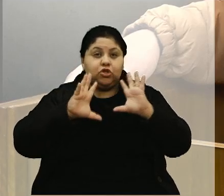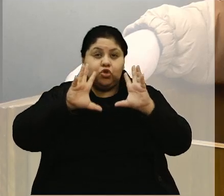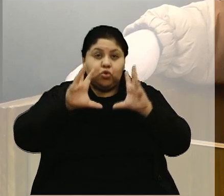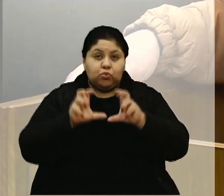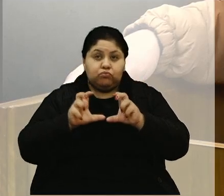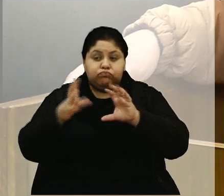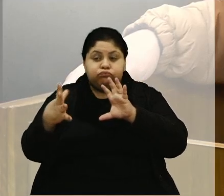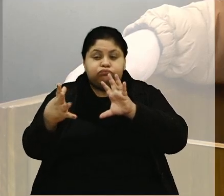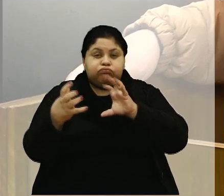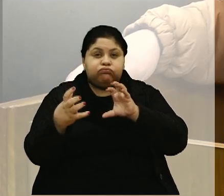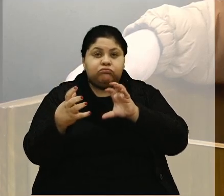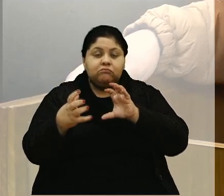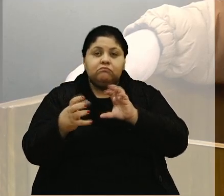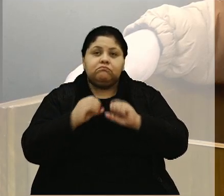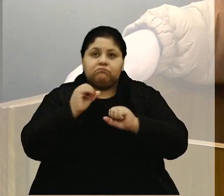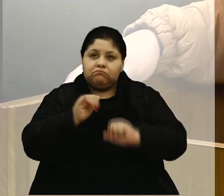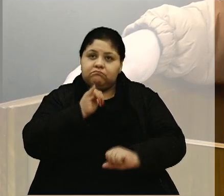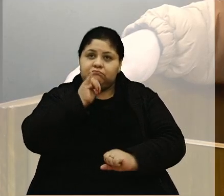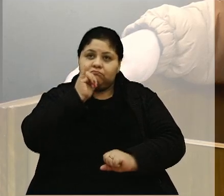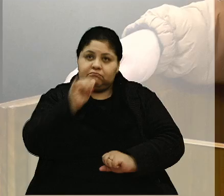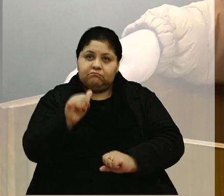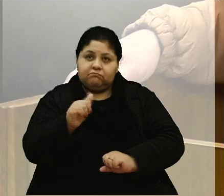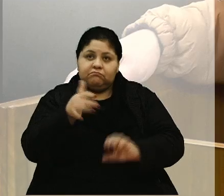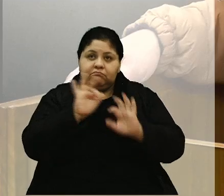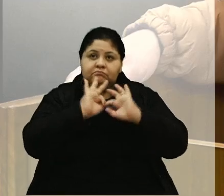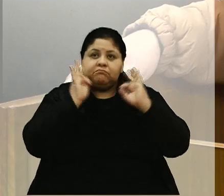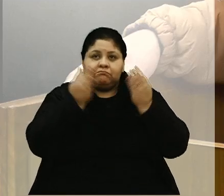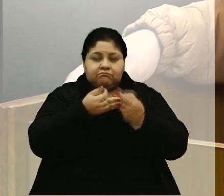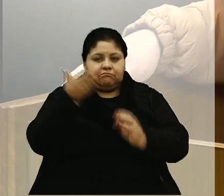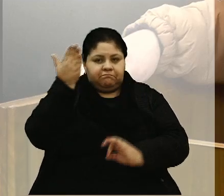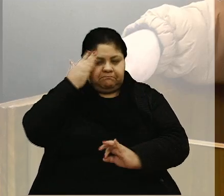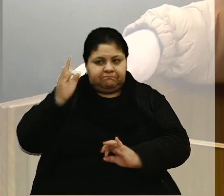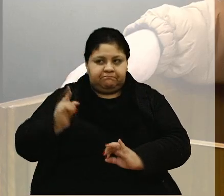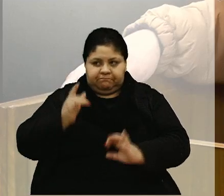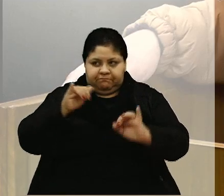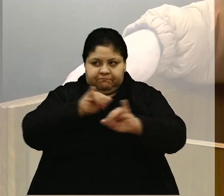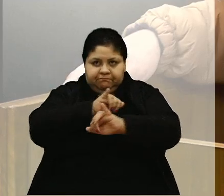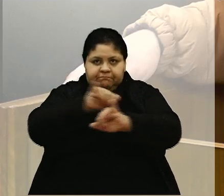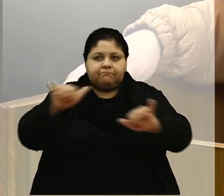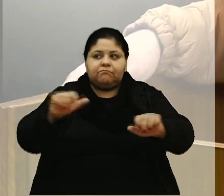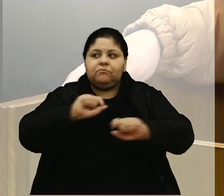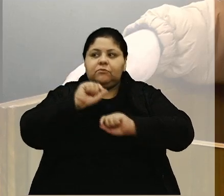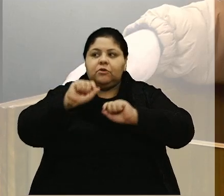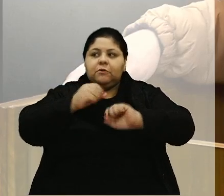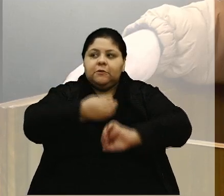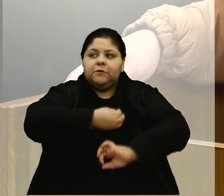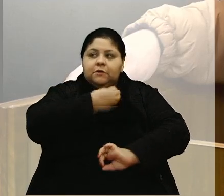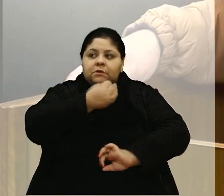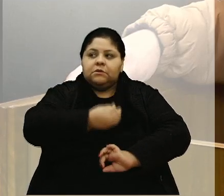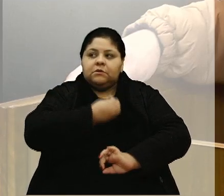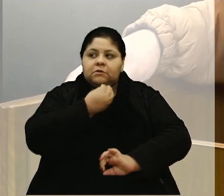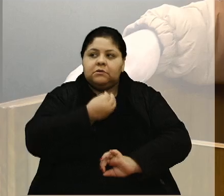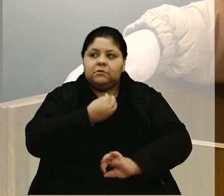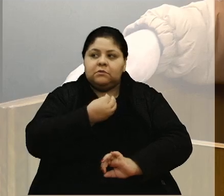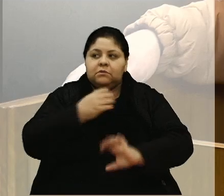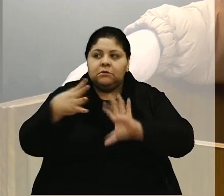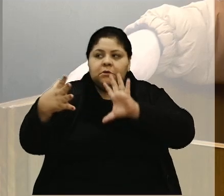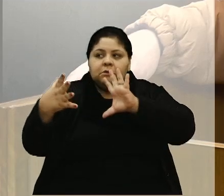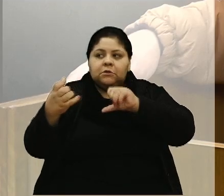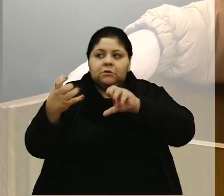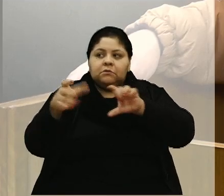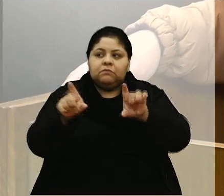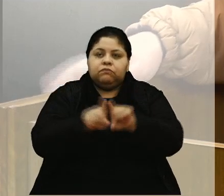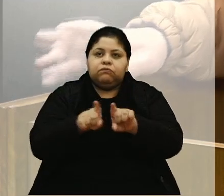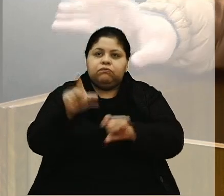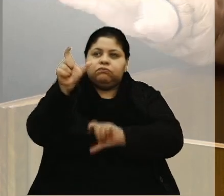ataques. E quando o senhor falou que isso envolve muito a família, eu sei, na minha última campanha para federal, o que eu passei vindo de ataques. E as